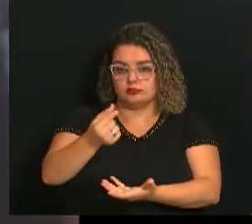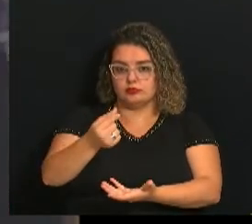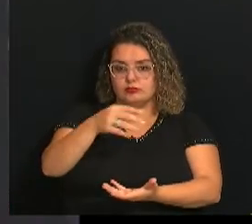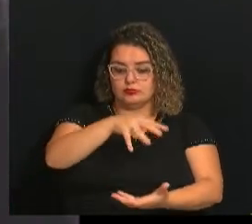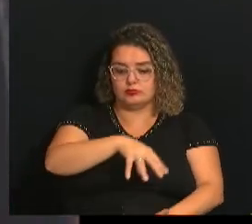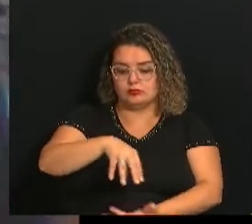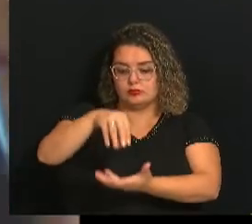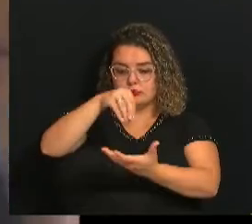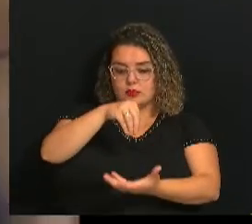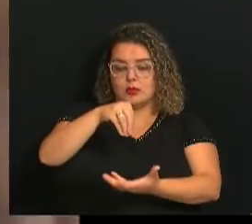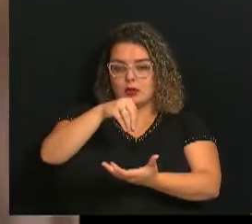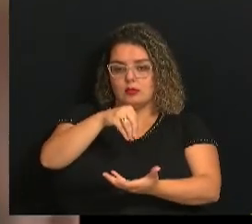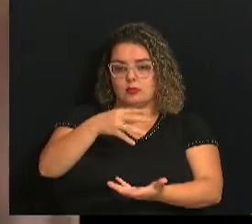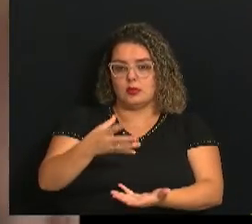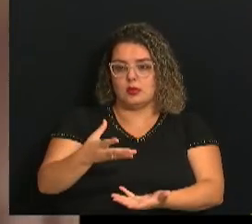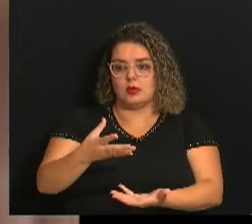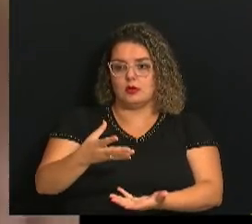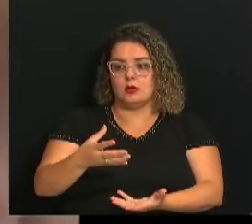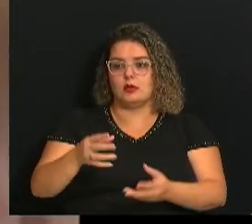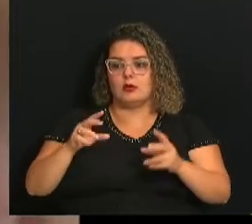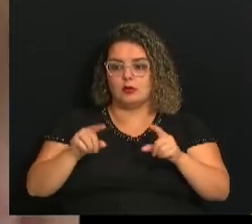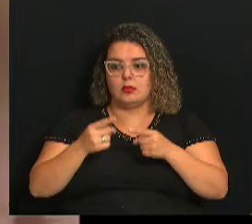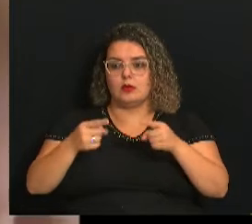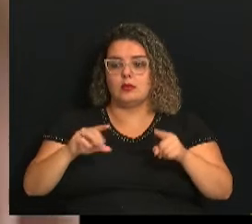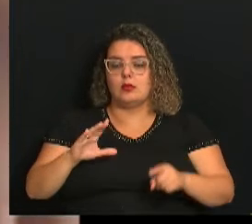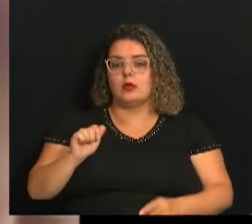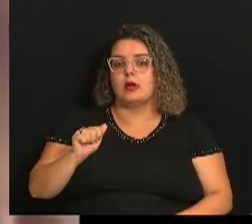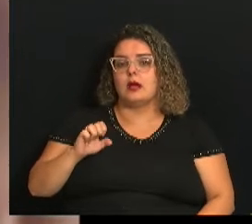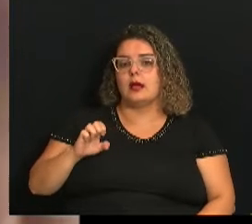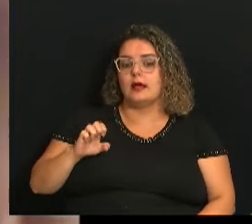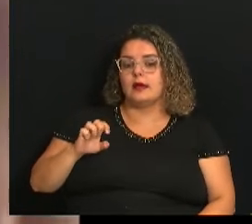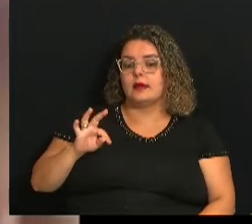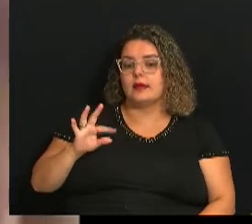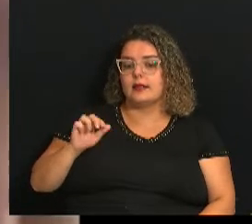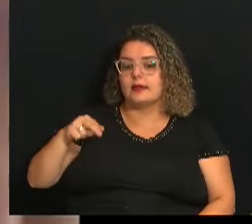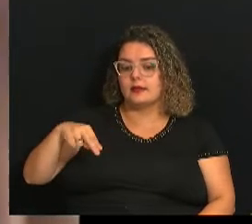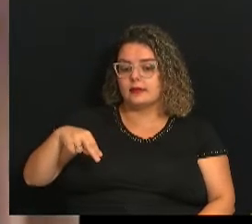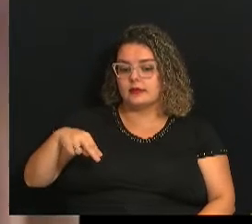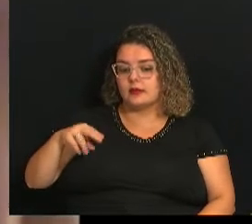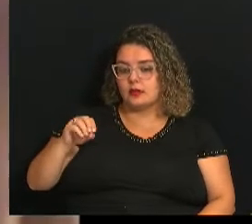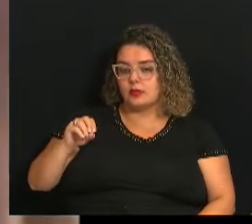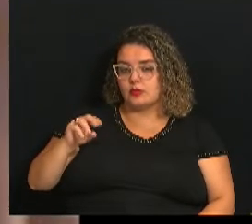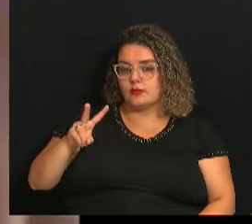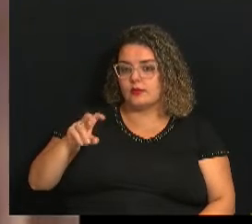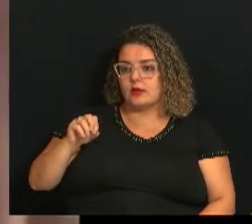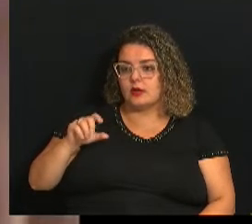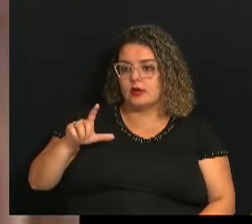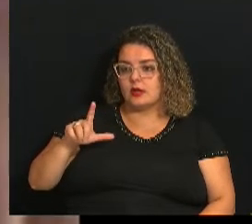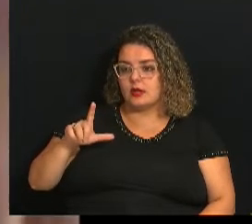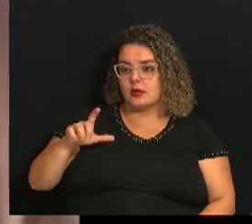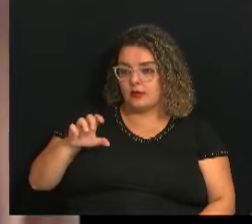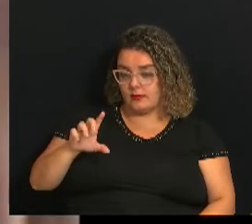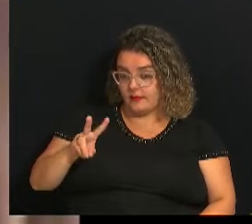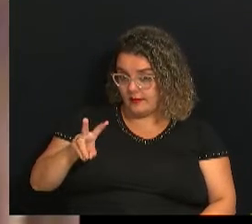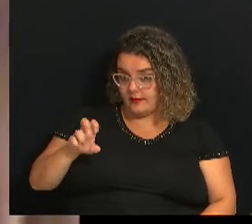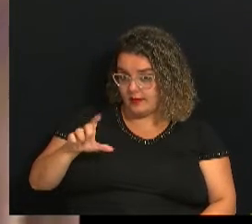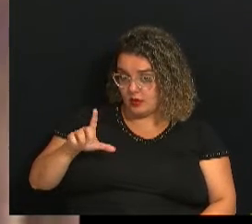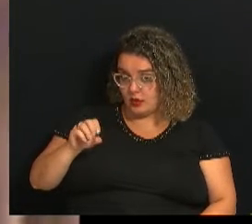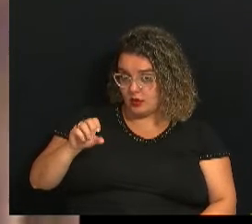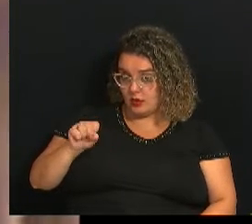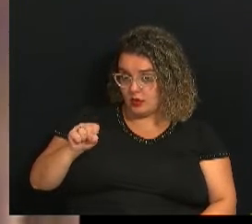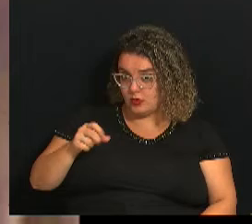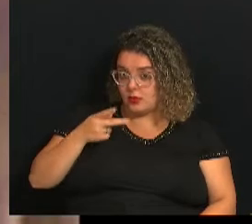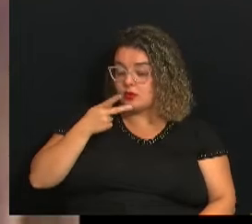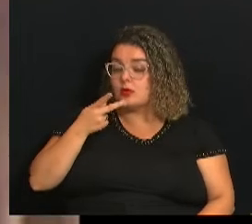fala de preservação, de uma música do Caetano Veloso, que eu gosto, mas eu gosto de fazer uma mudançazinha nela, que